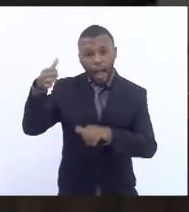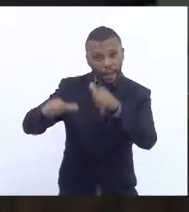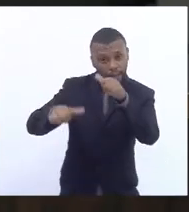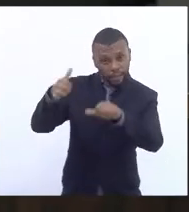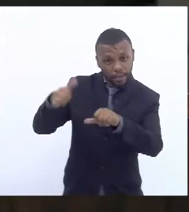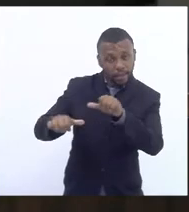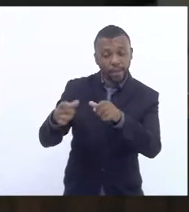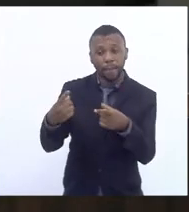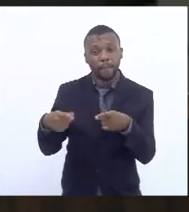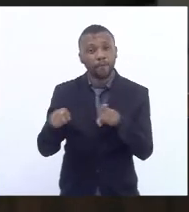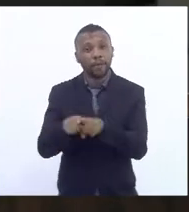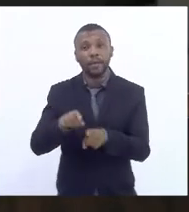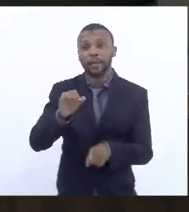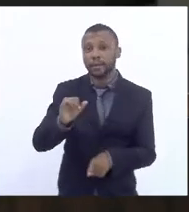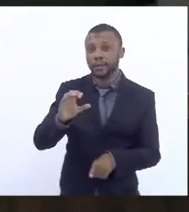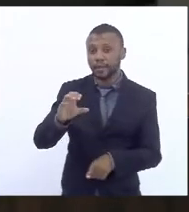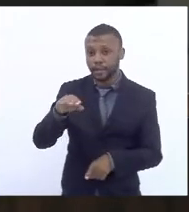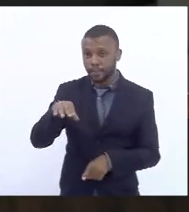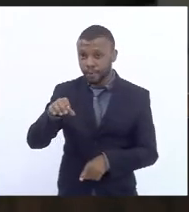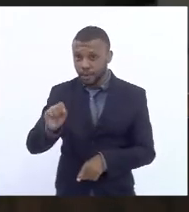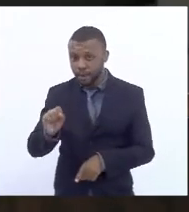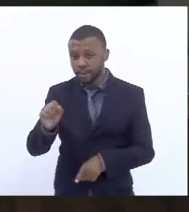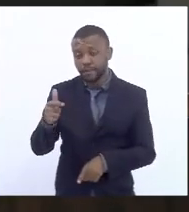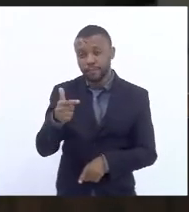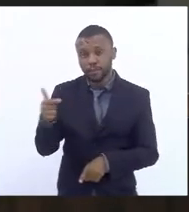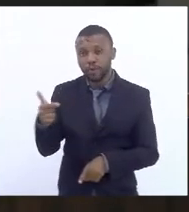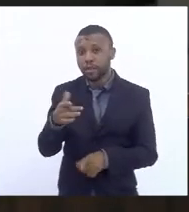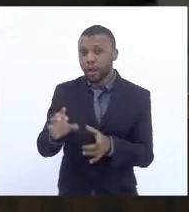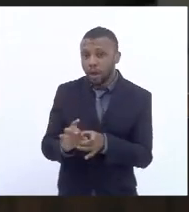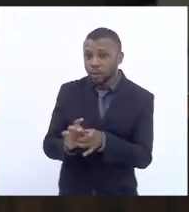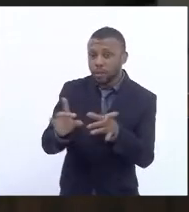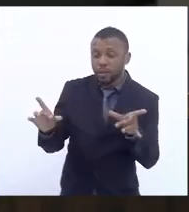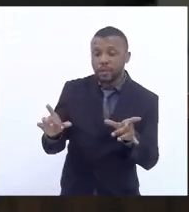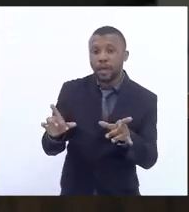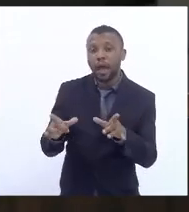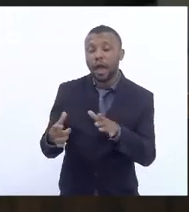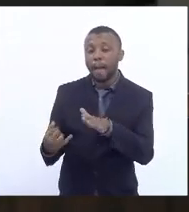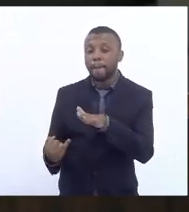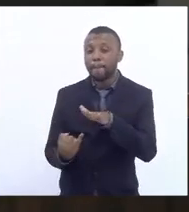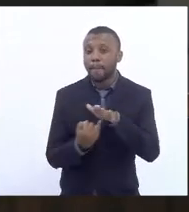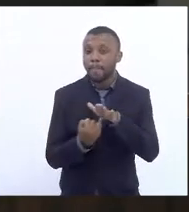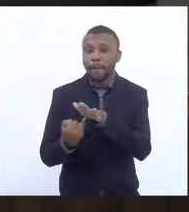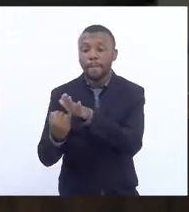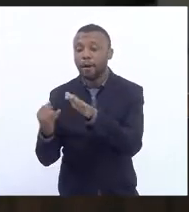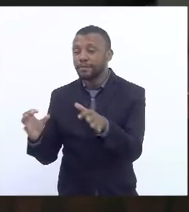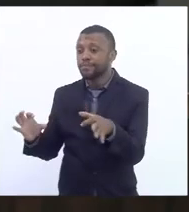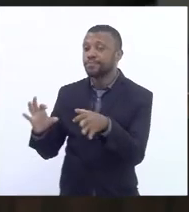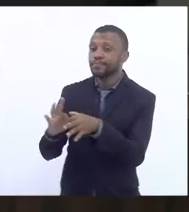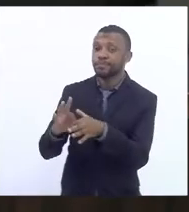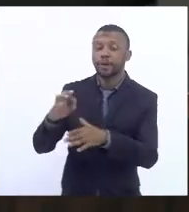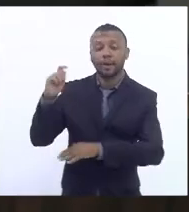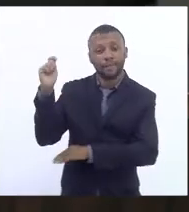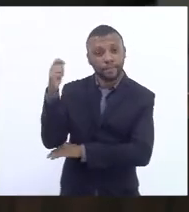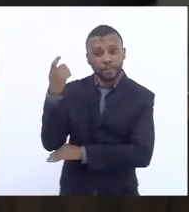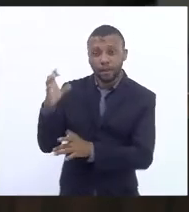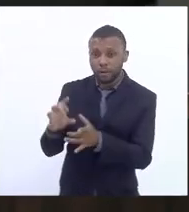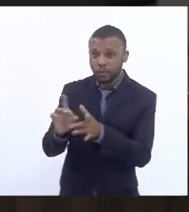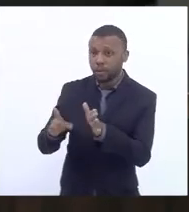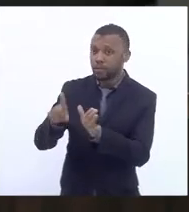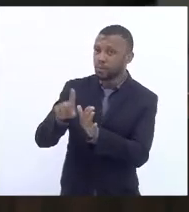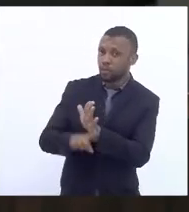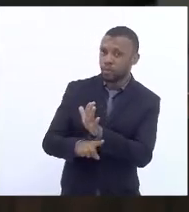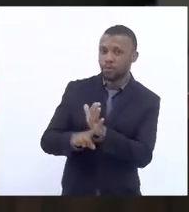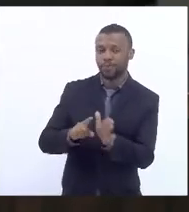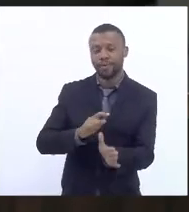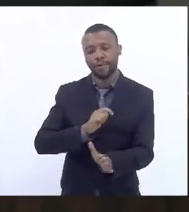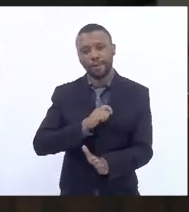1222, que autoriza as unidades federadas que menciona a conceder benefícios fiscais destinados